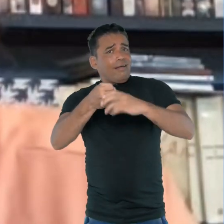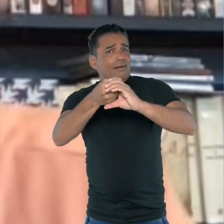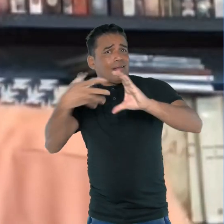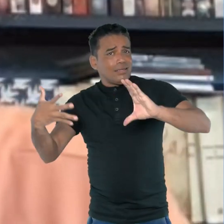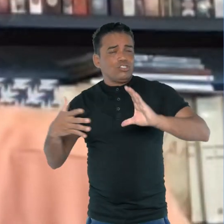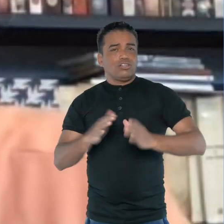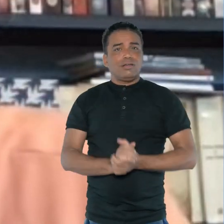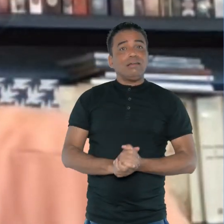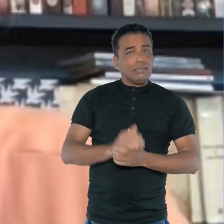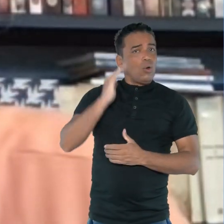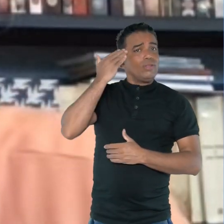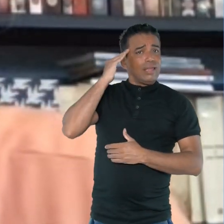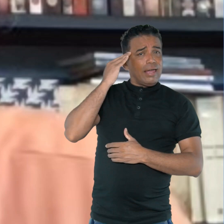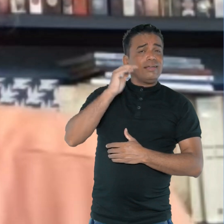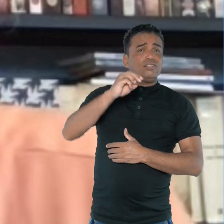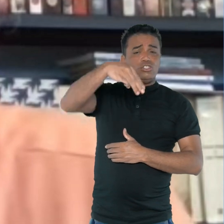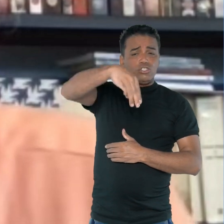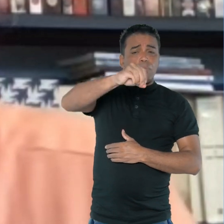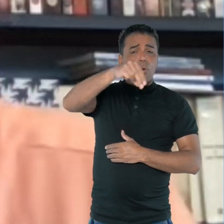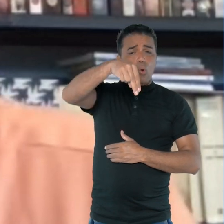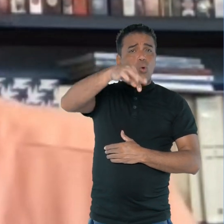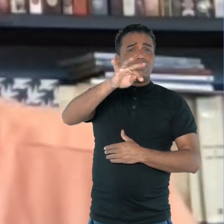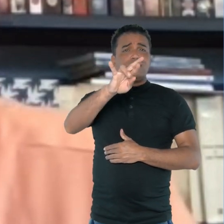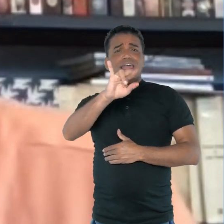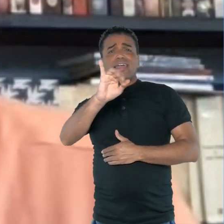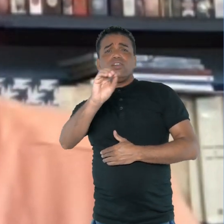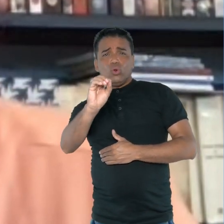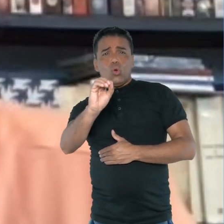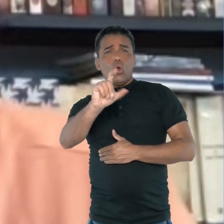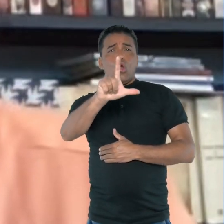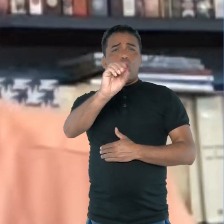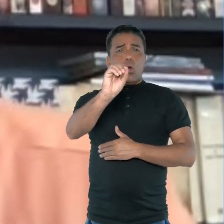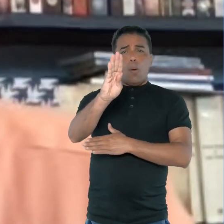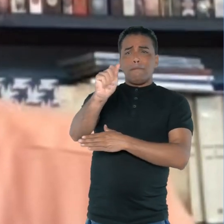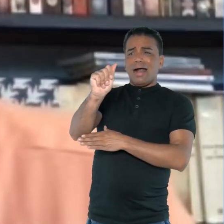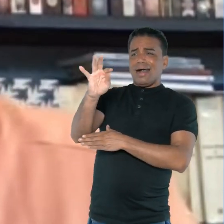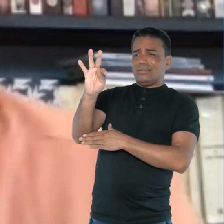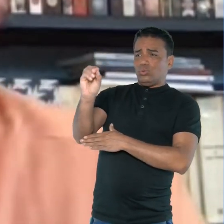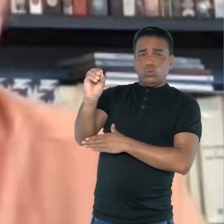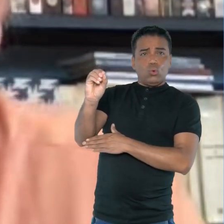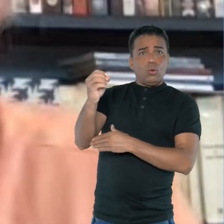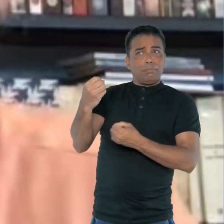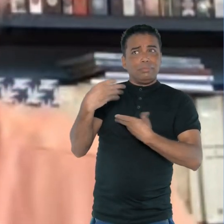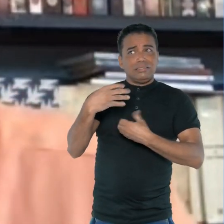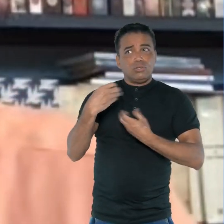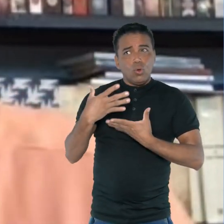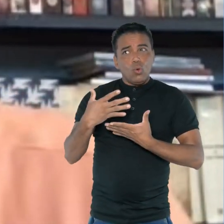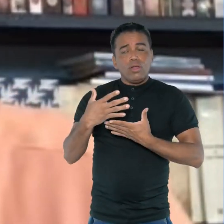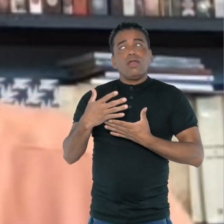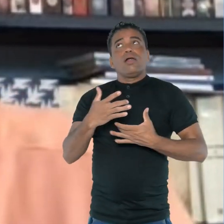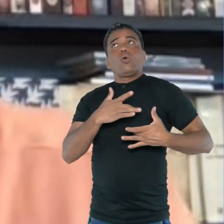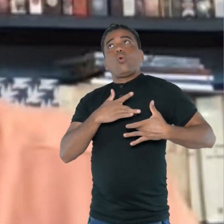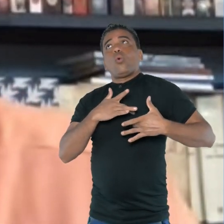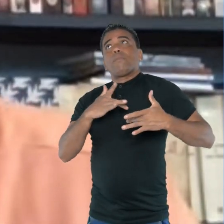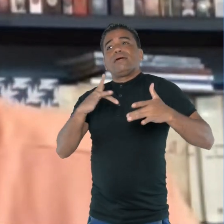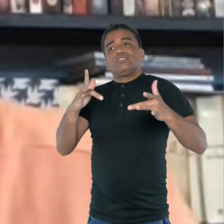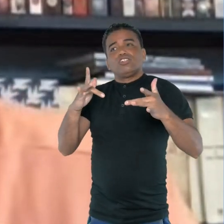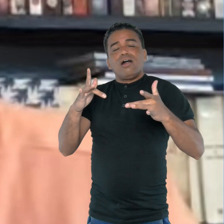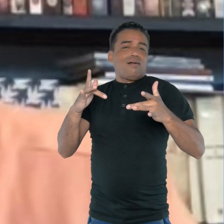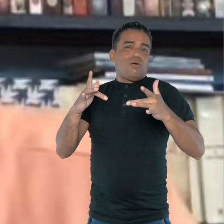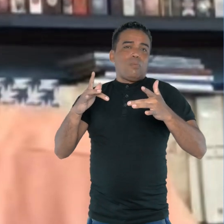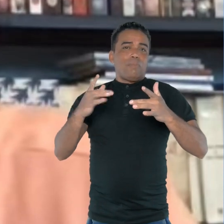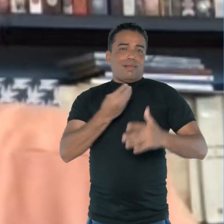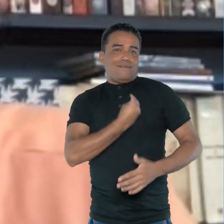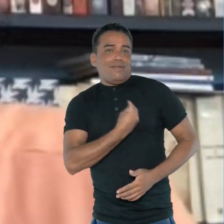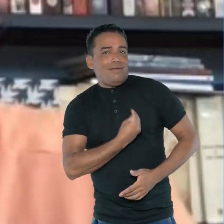quem não entende de literatura. Monteiro Lobato me ensinou a compaixão pelos seres